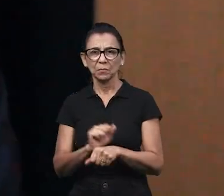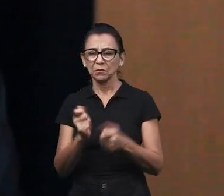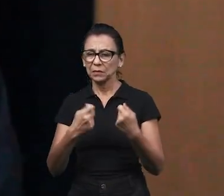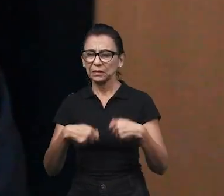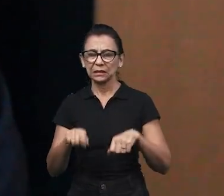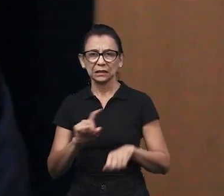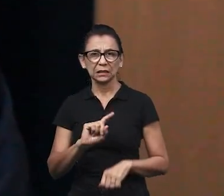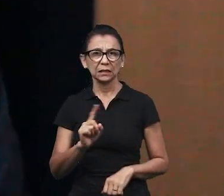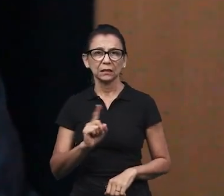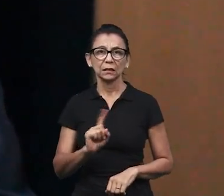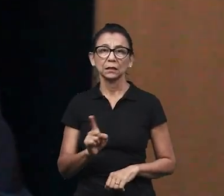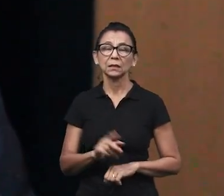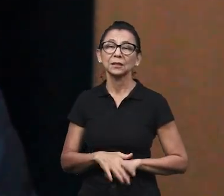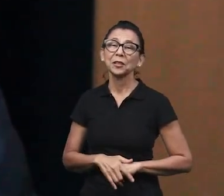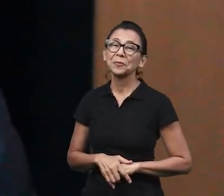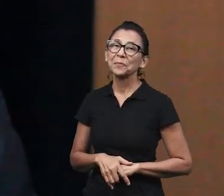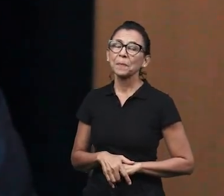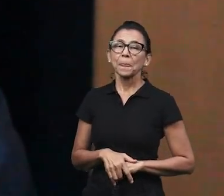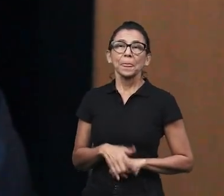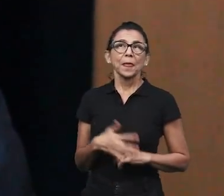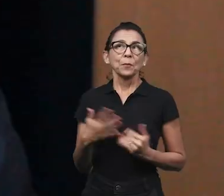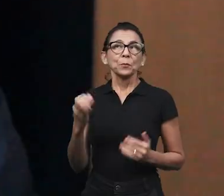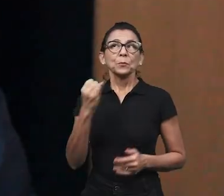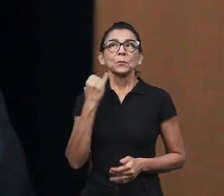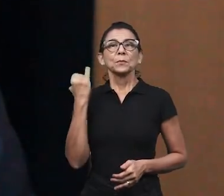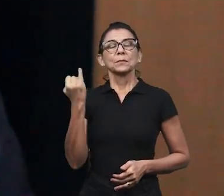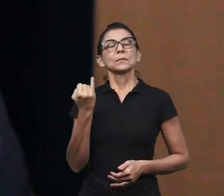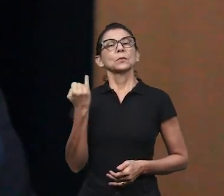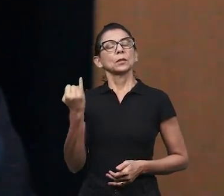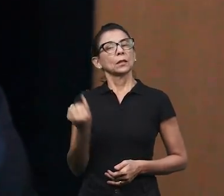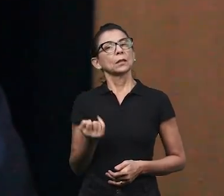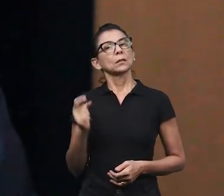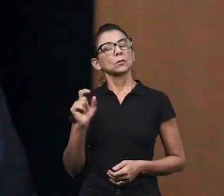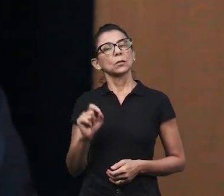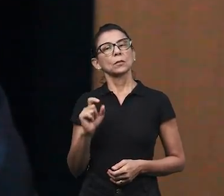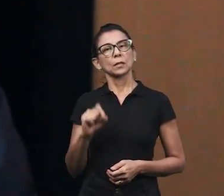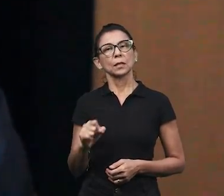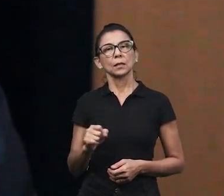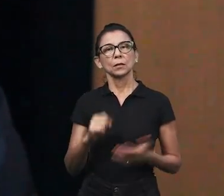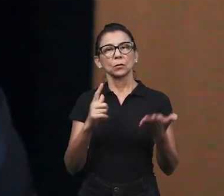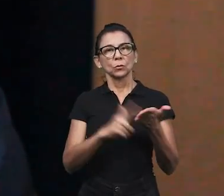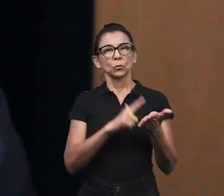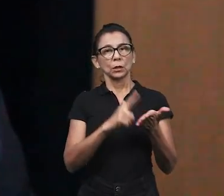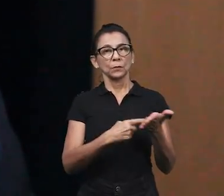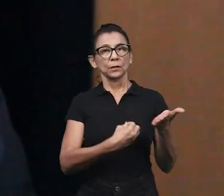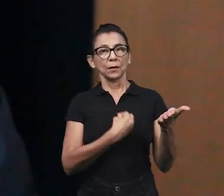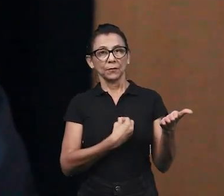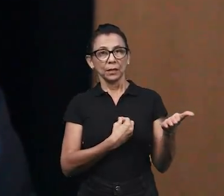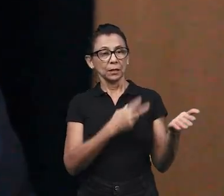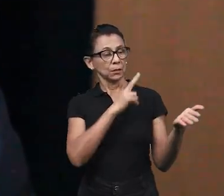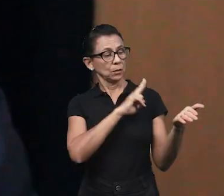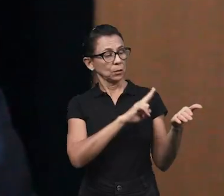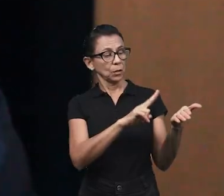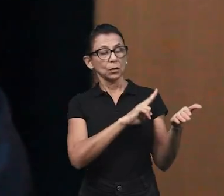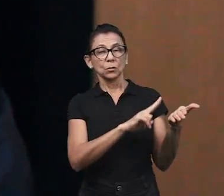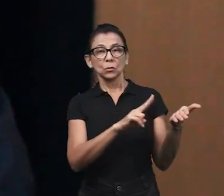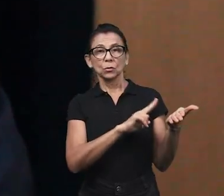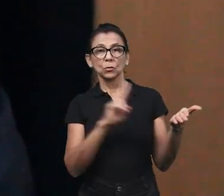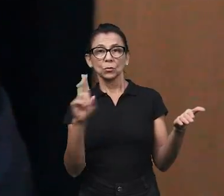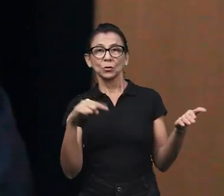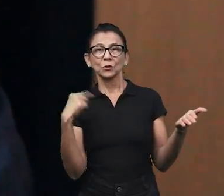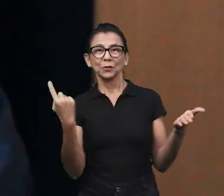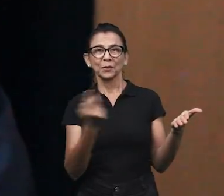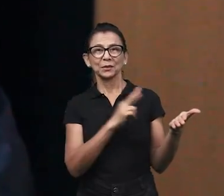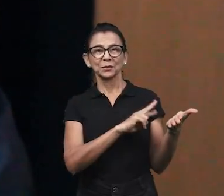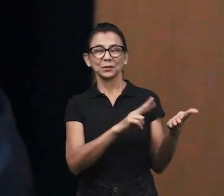mais importante. O nosso nome no livro da vida e um dia nós ouvirmos o nosso nome ser chamado pelo Senhor. Então, se você